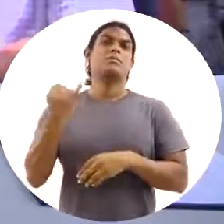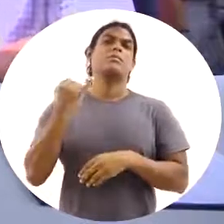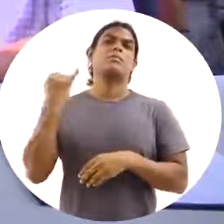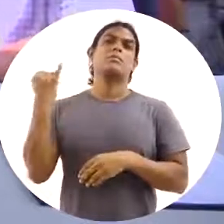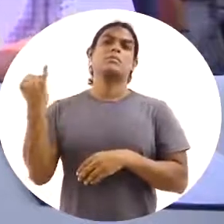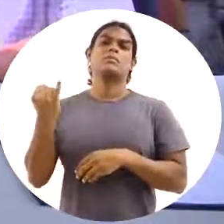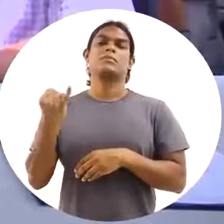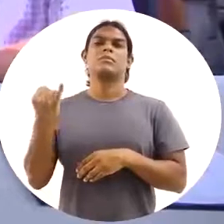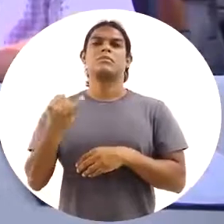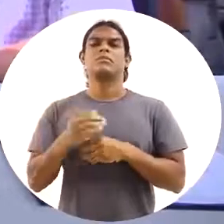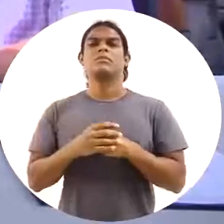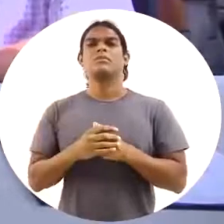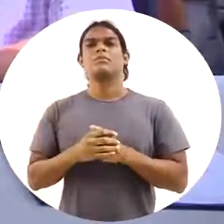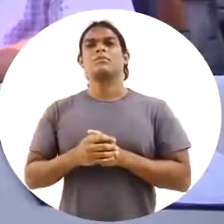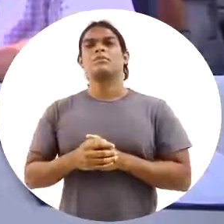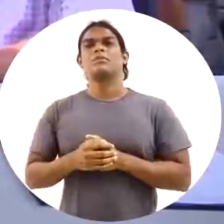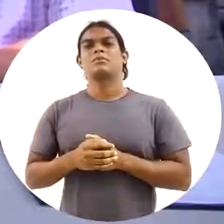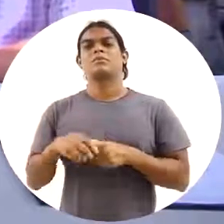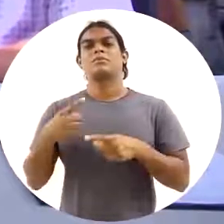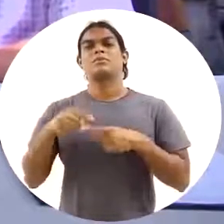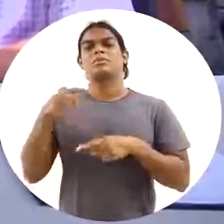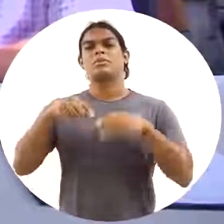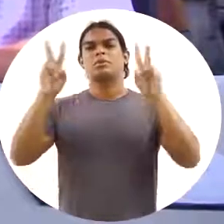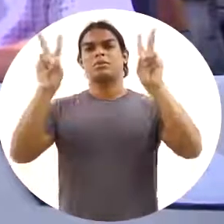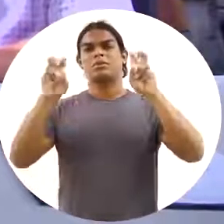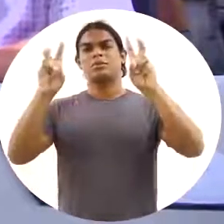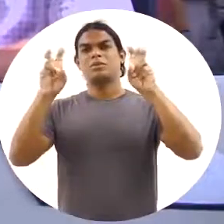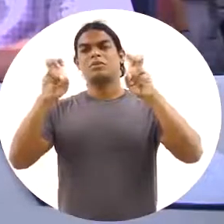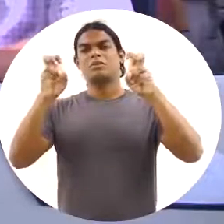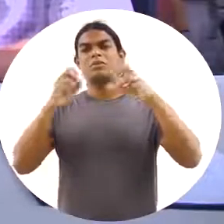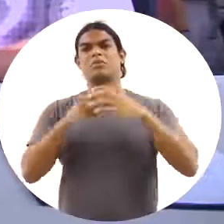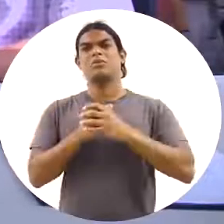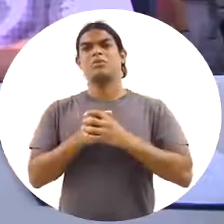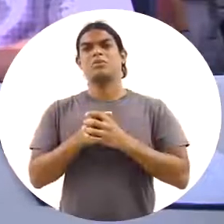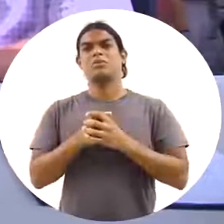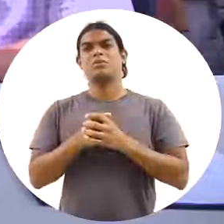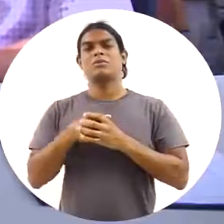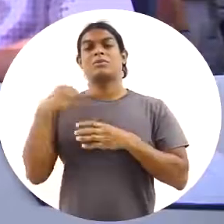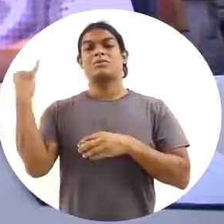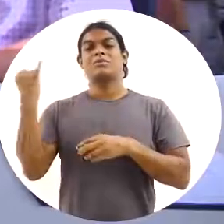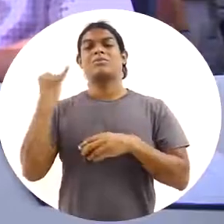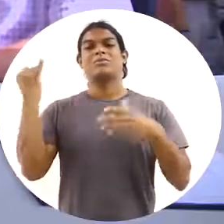estar atenta com essas questões, que essas questões vão dominar